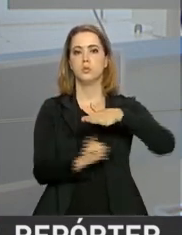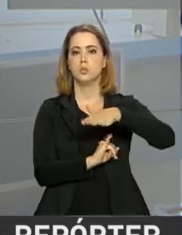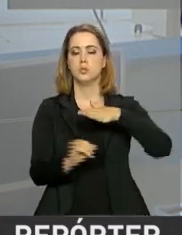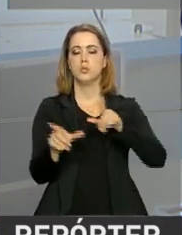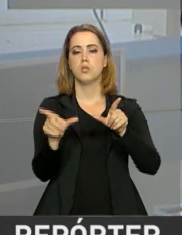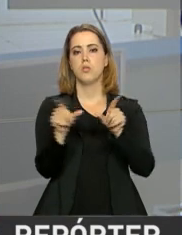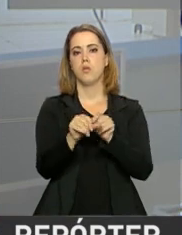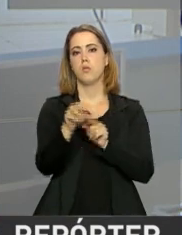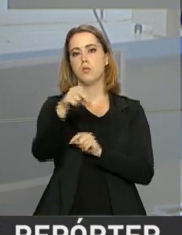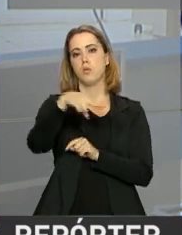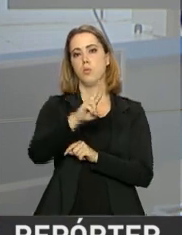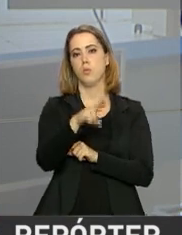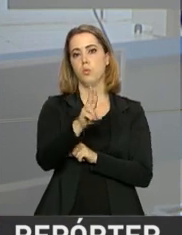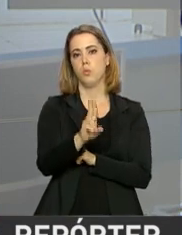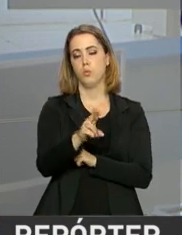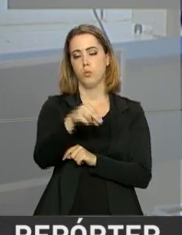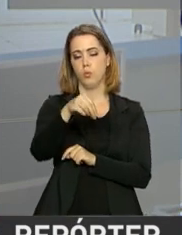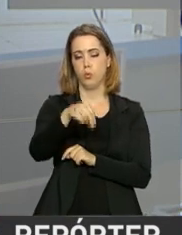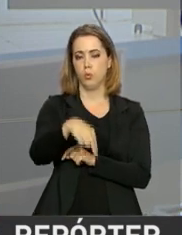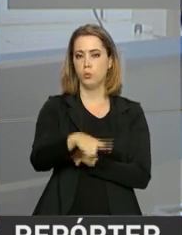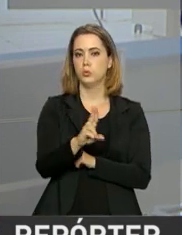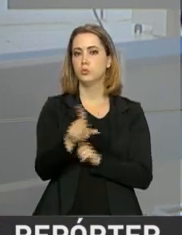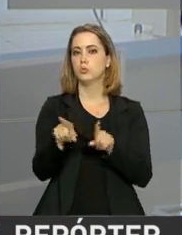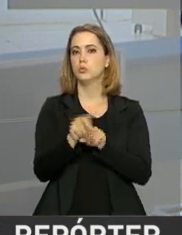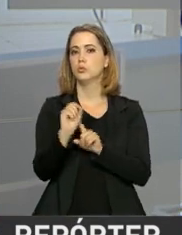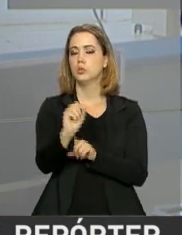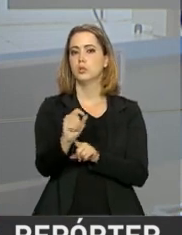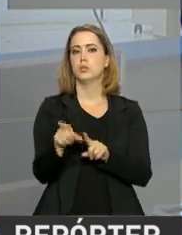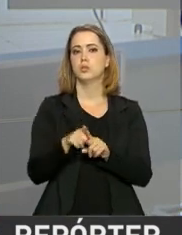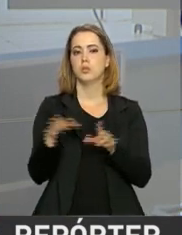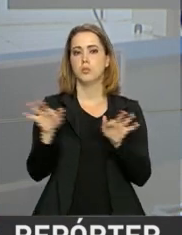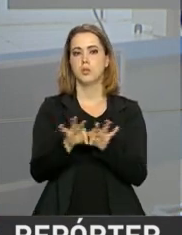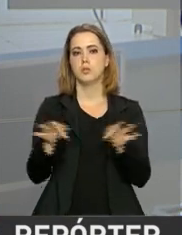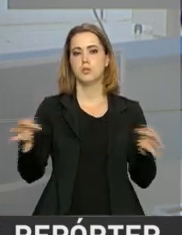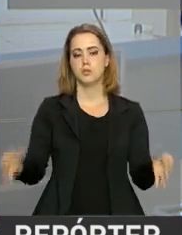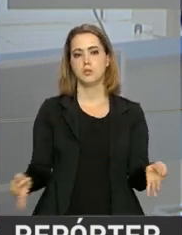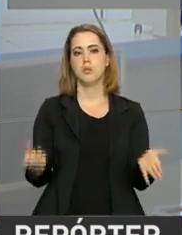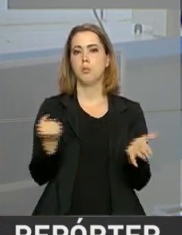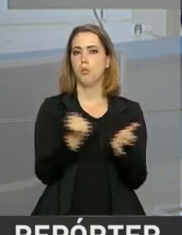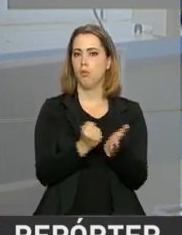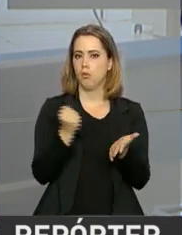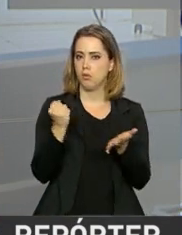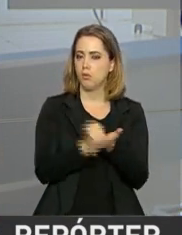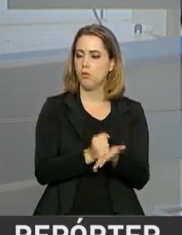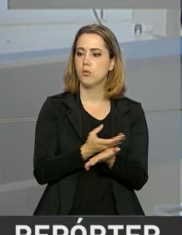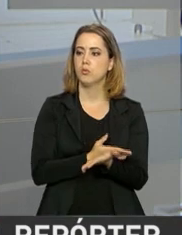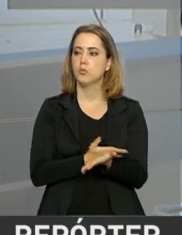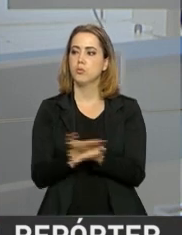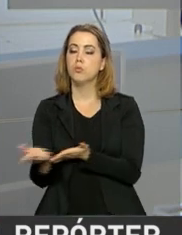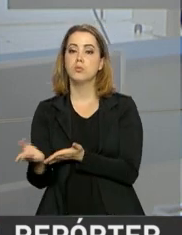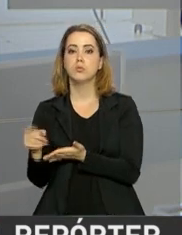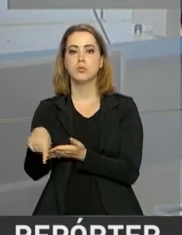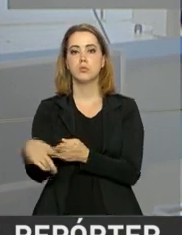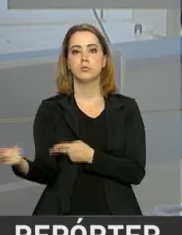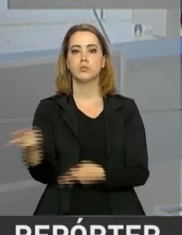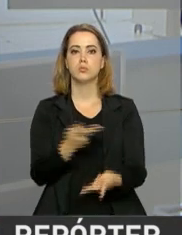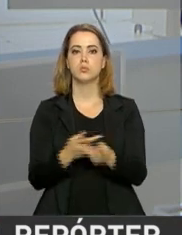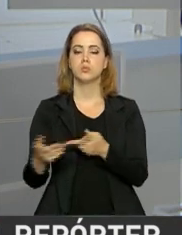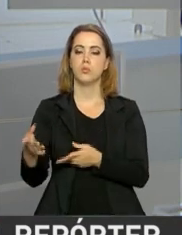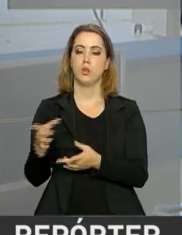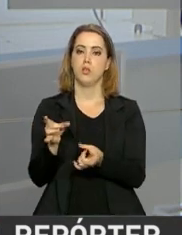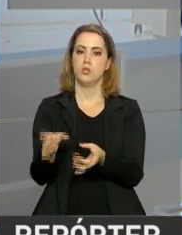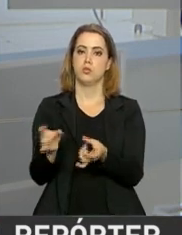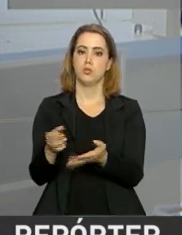ONU. Os dois países também concordaram em simplificar a emissão de vistos de negócios para facilitar o comércio bilateral e